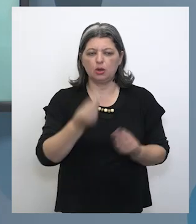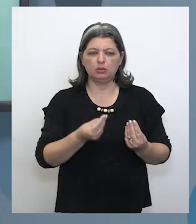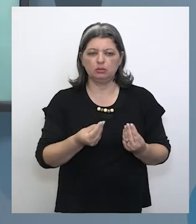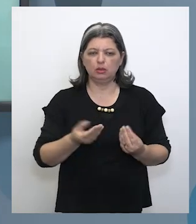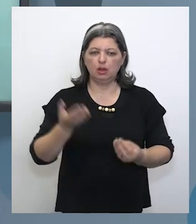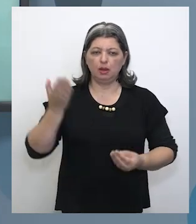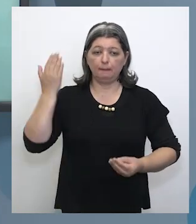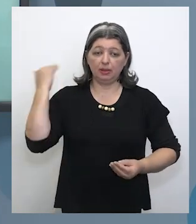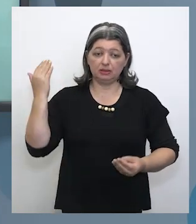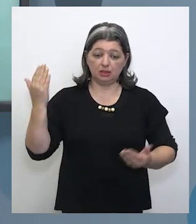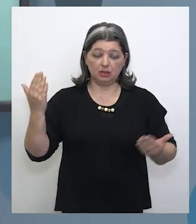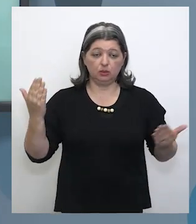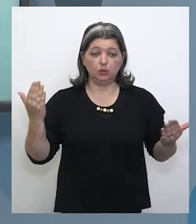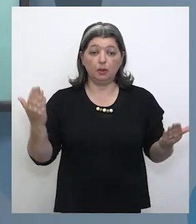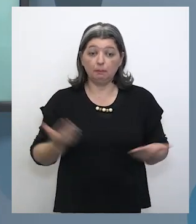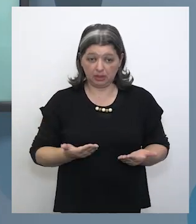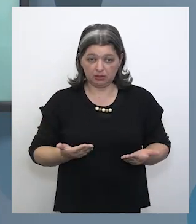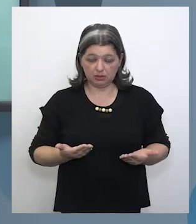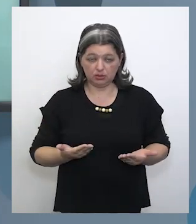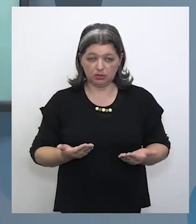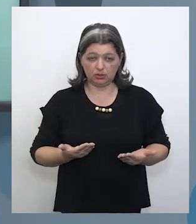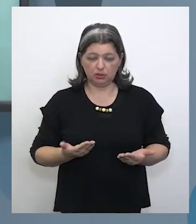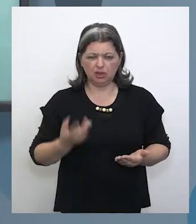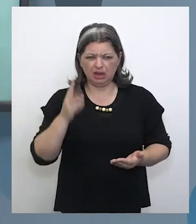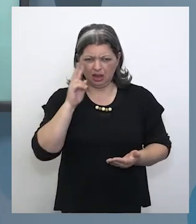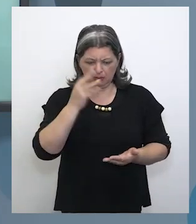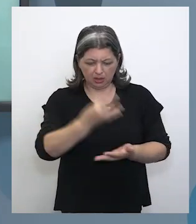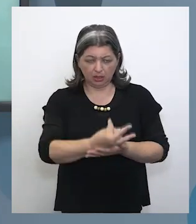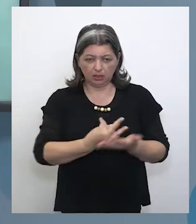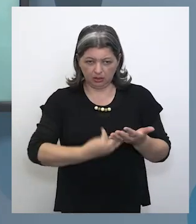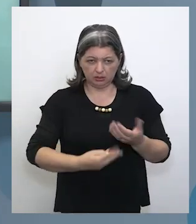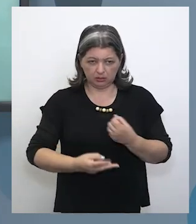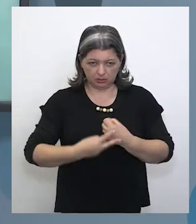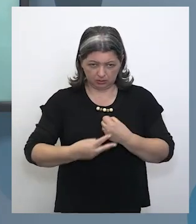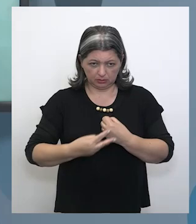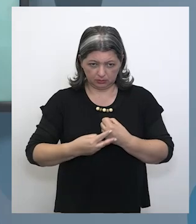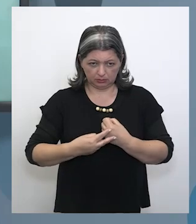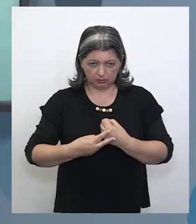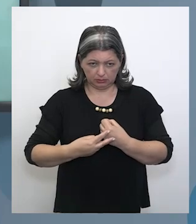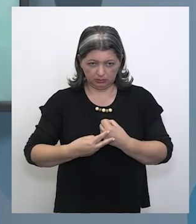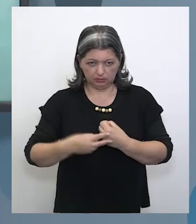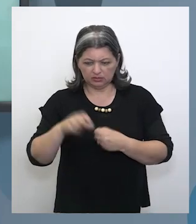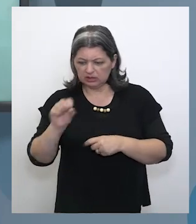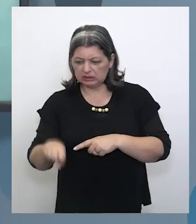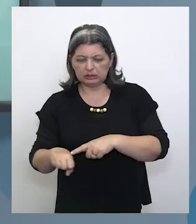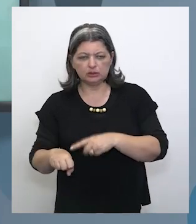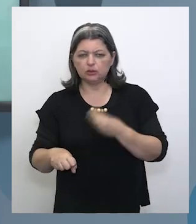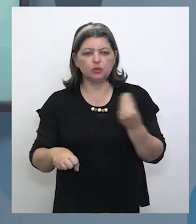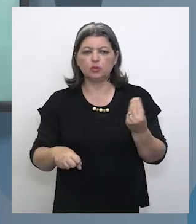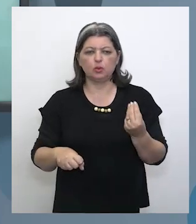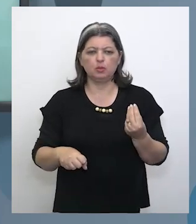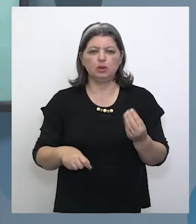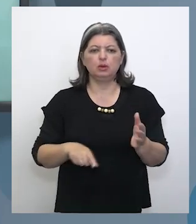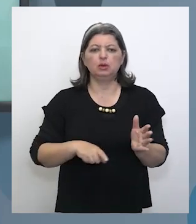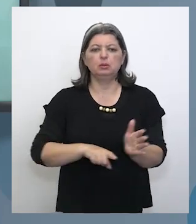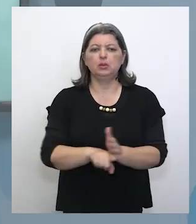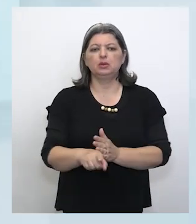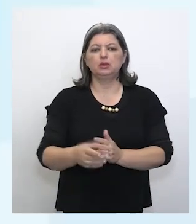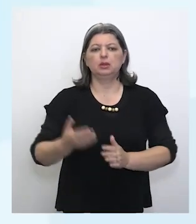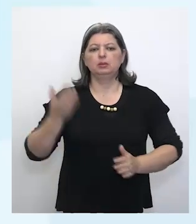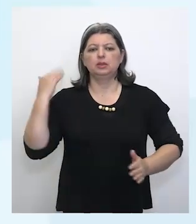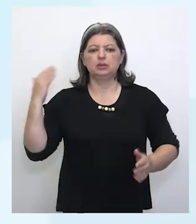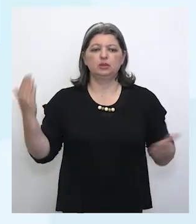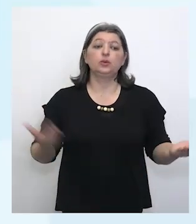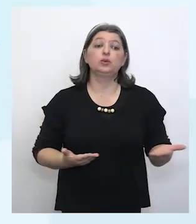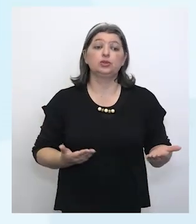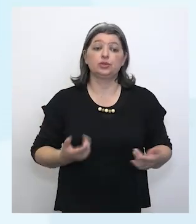do presente. Lembrando, no nosso texto, a gente colocou o verbo lá na forma afirmativa. Como é que a gente faz pergunta no passado e no presente? Olha aí na